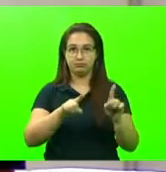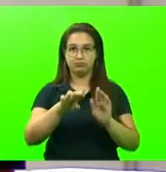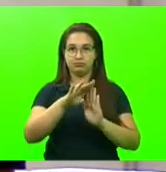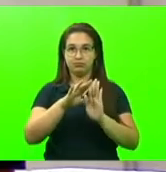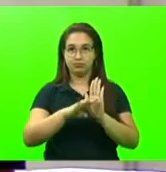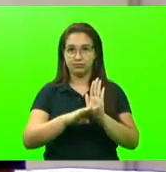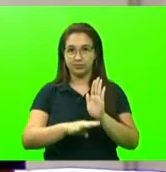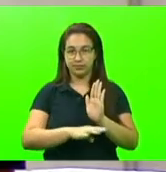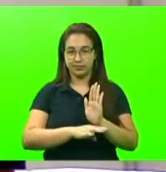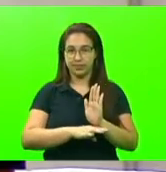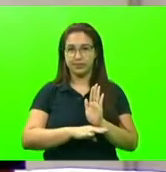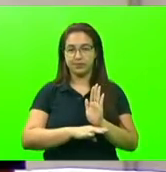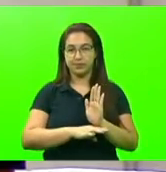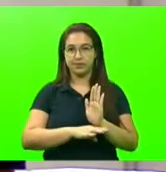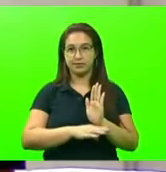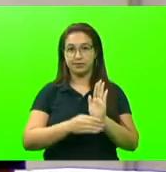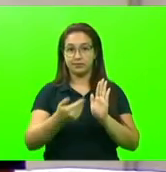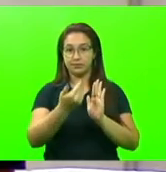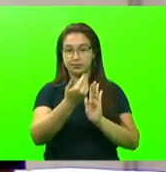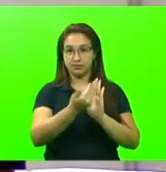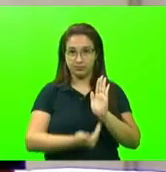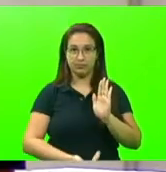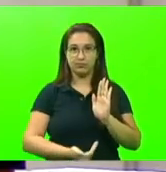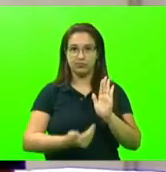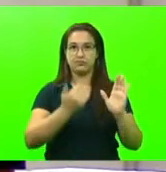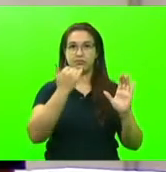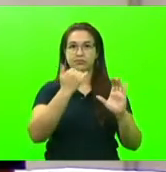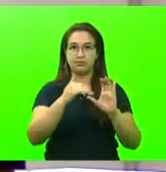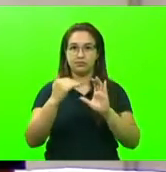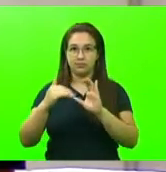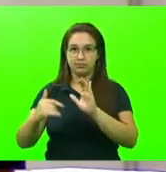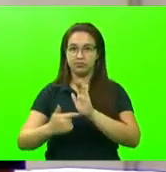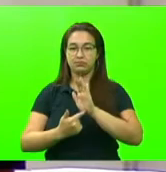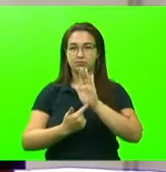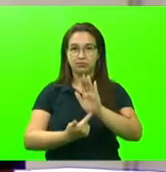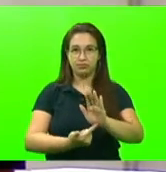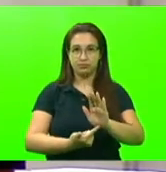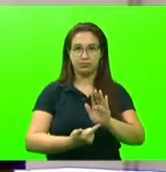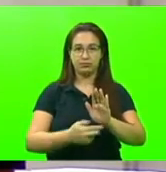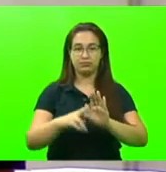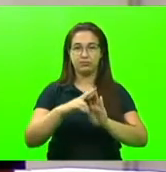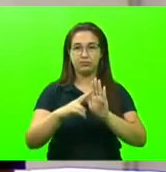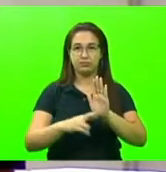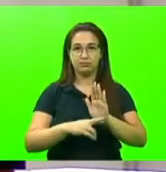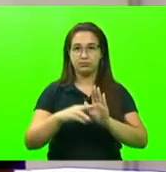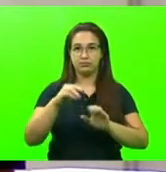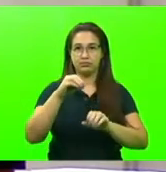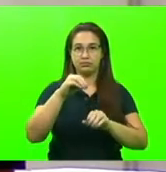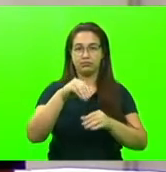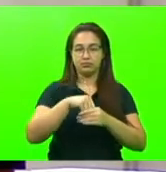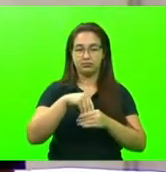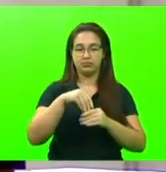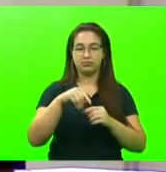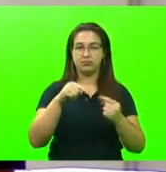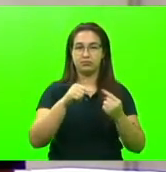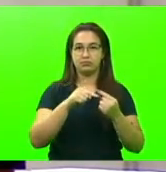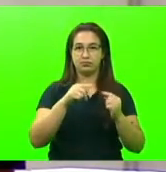seguintes matérias e que as mesmas terão seu encaminhamento conforme o regimento interno. Projeto de